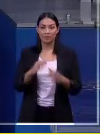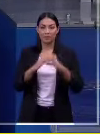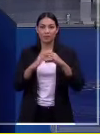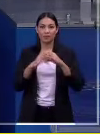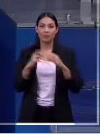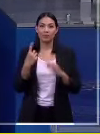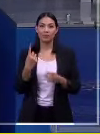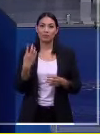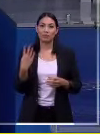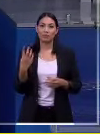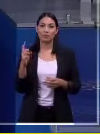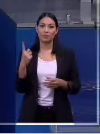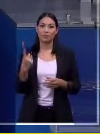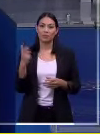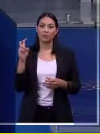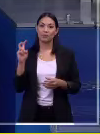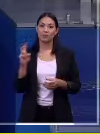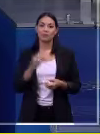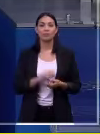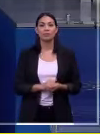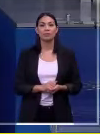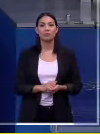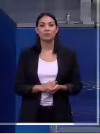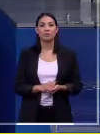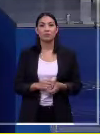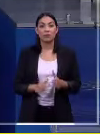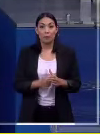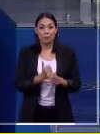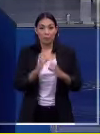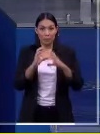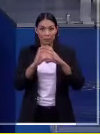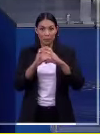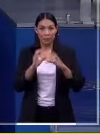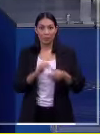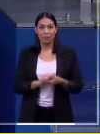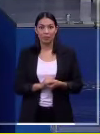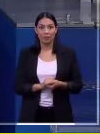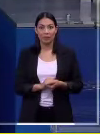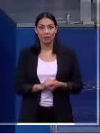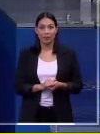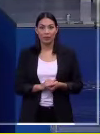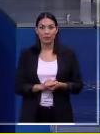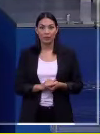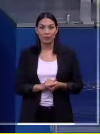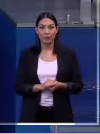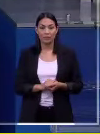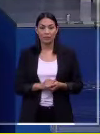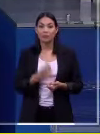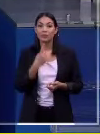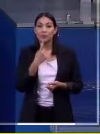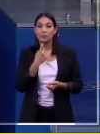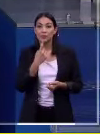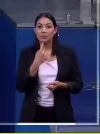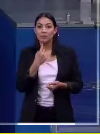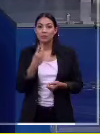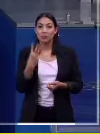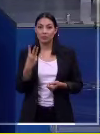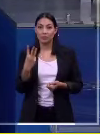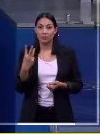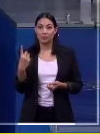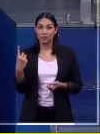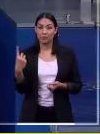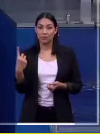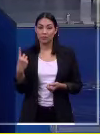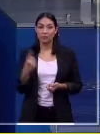concurso 1415. Vamos chamar o primeiro número. Tá chegando, bola vermelha, número